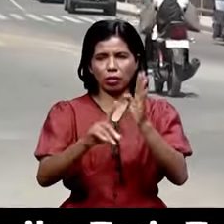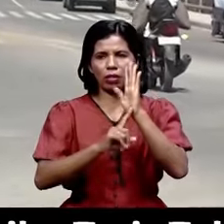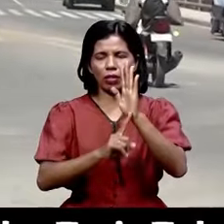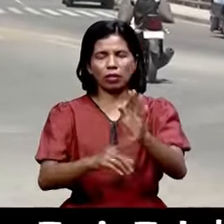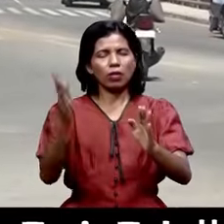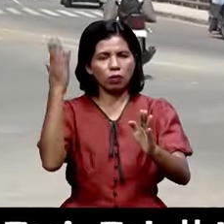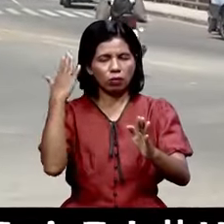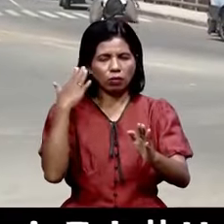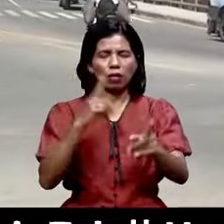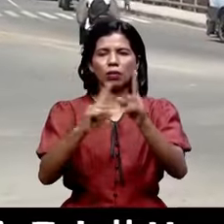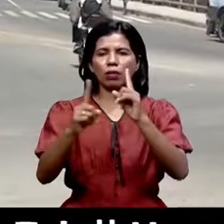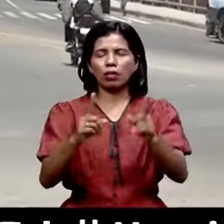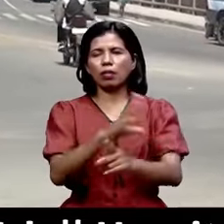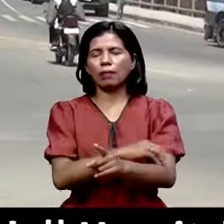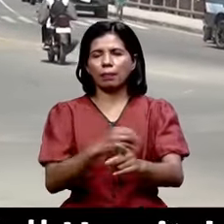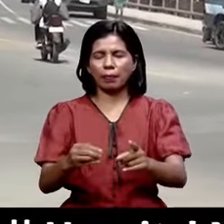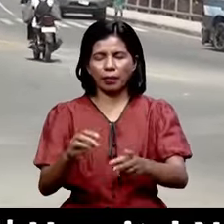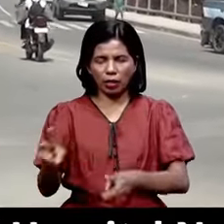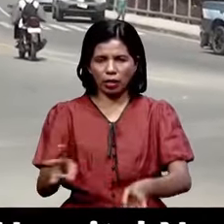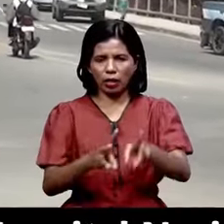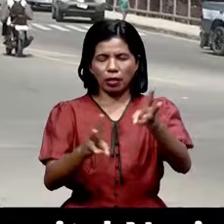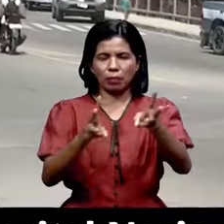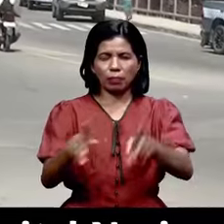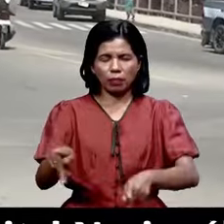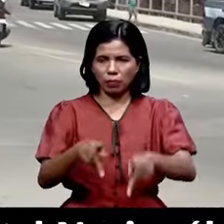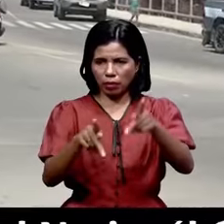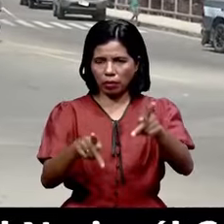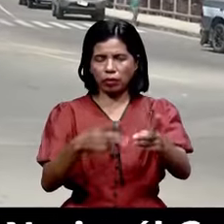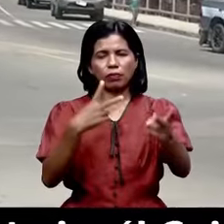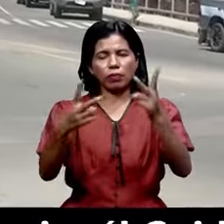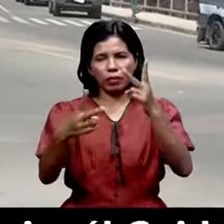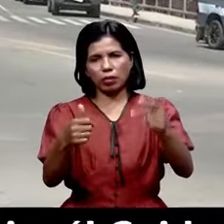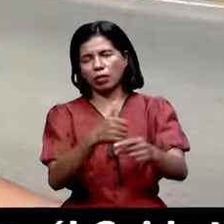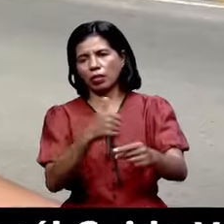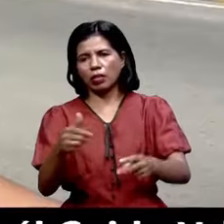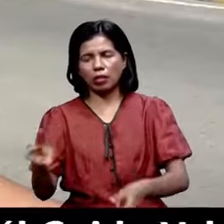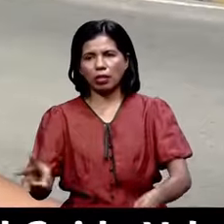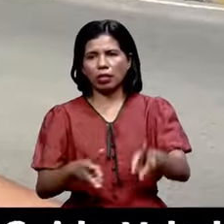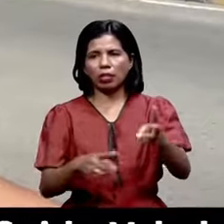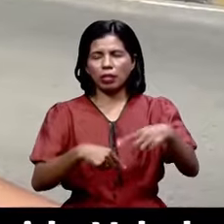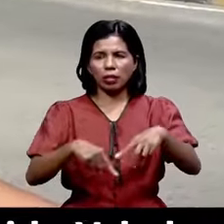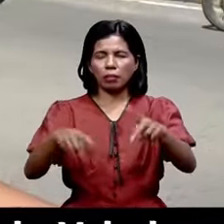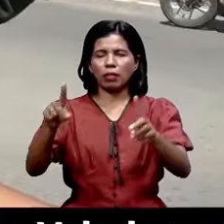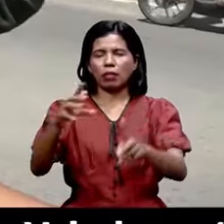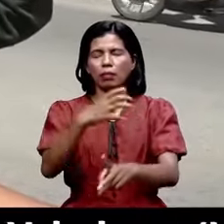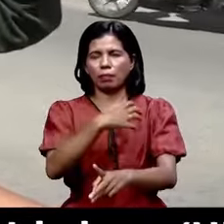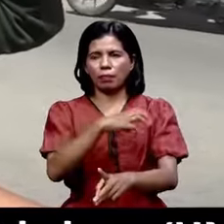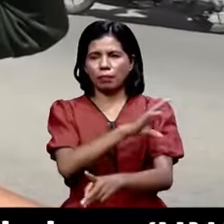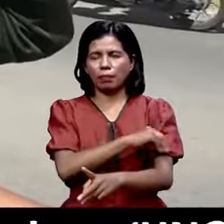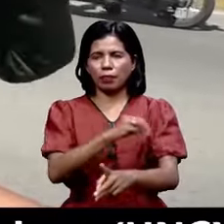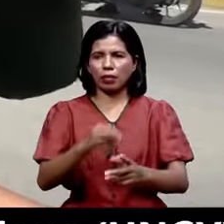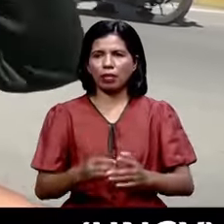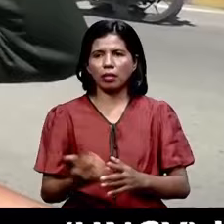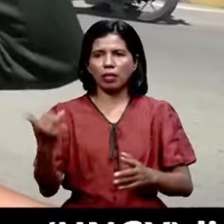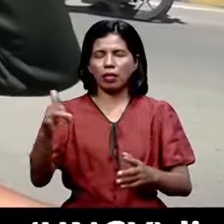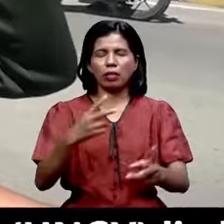que era só na... Dá lá protocolo que era na pública. Vai ir a visita do Malio, dá lá, né, que sabe a Palácio Nobre.